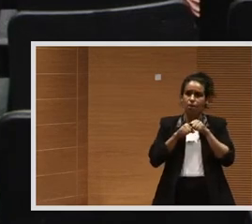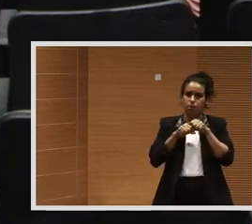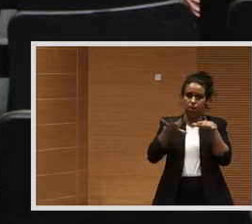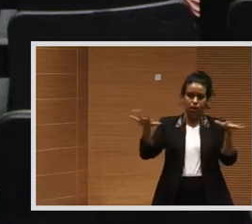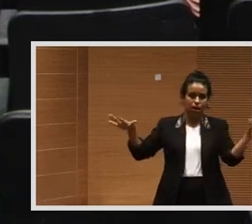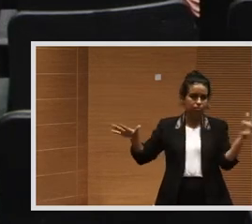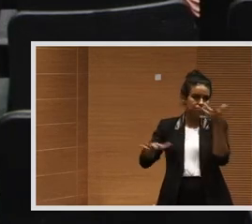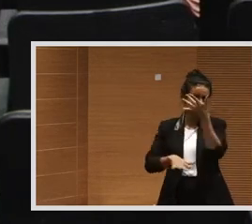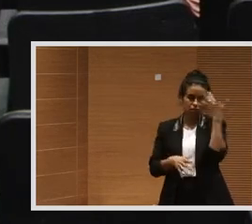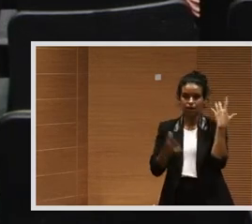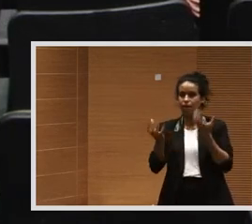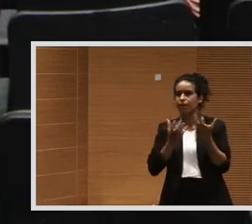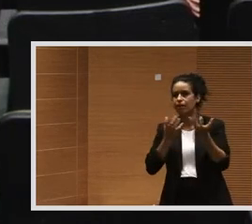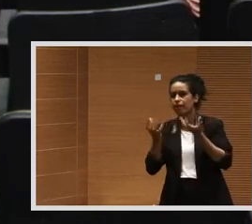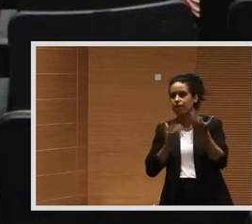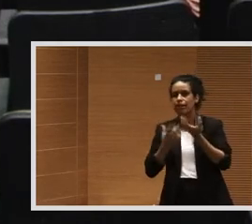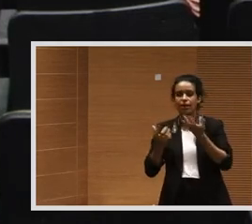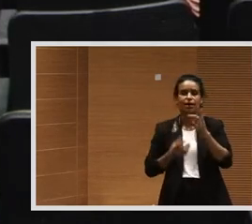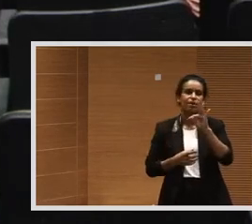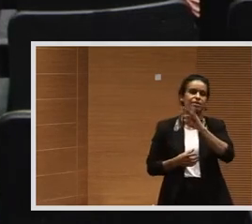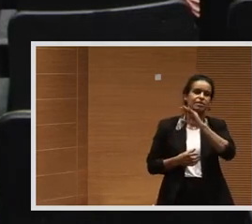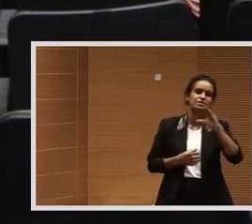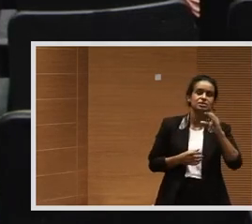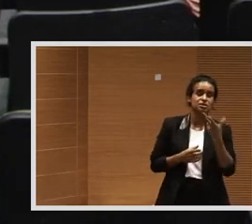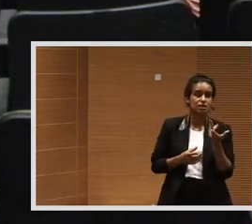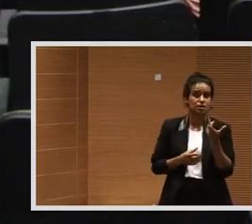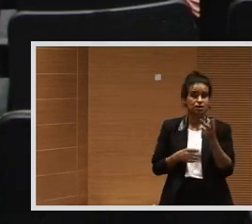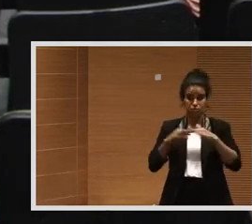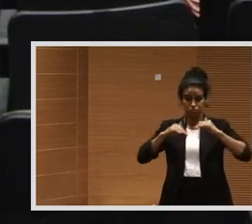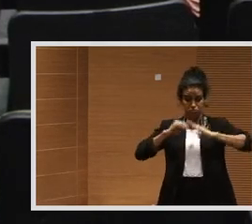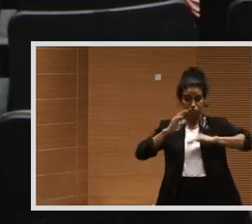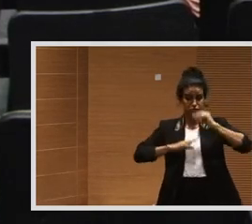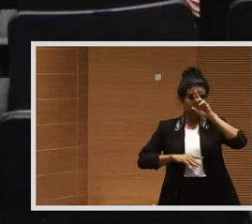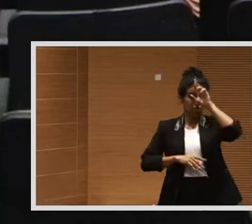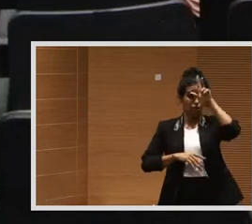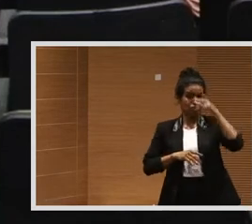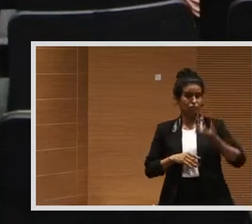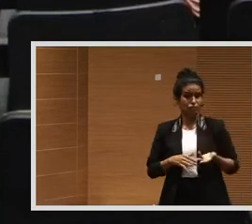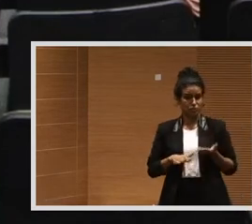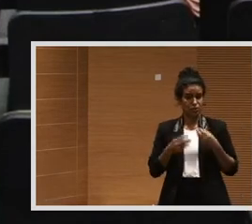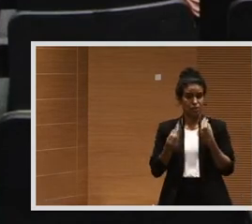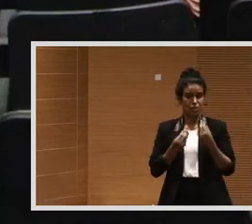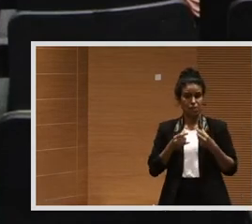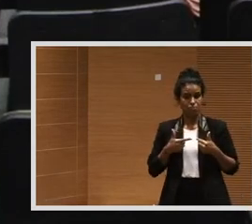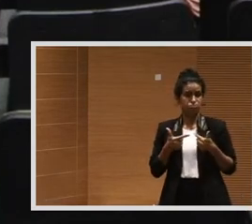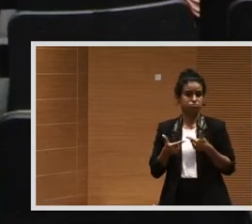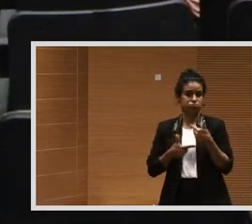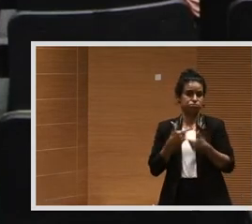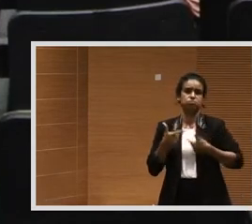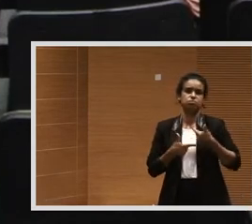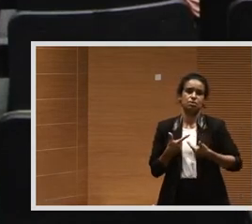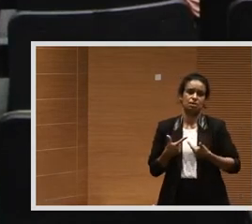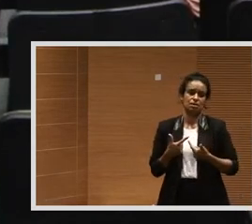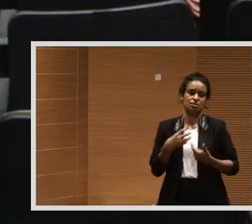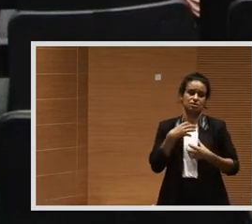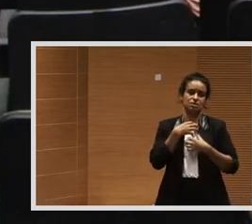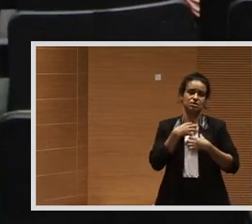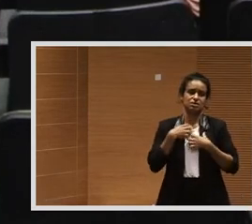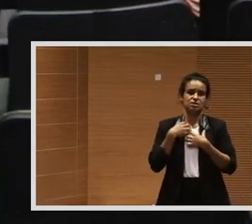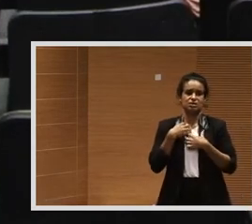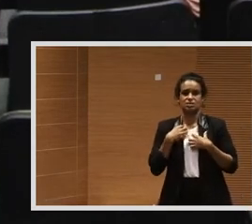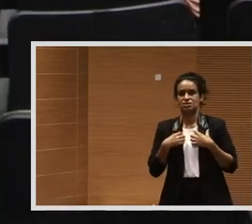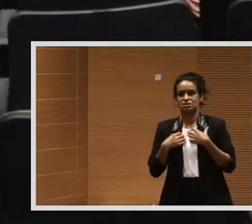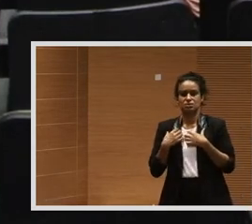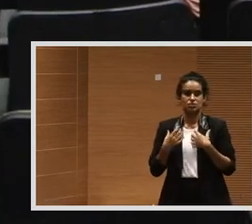do tempo e os profissionais se equivocando no que fazem com isso. E isso me angustia como